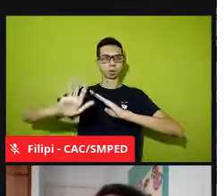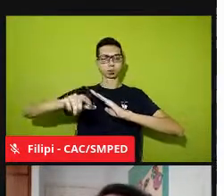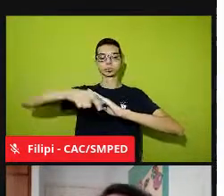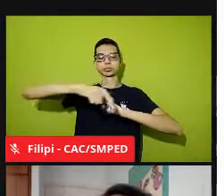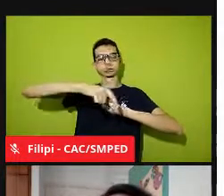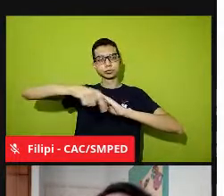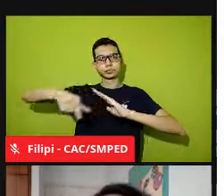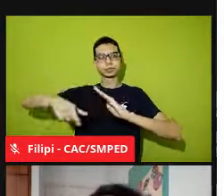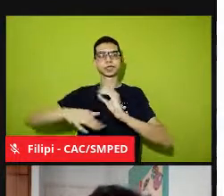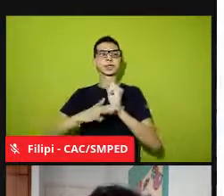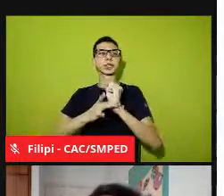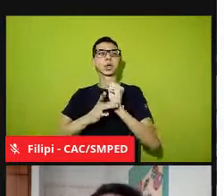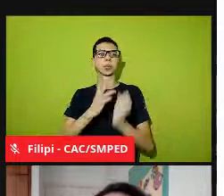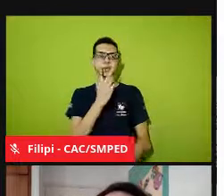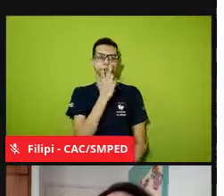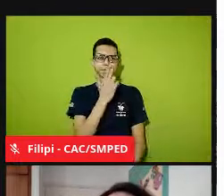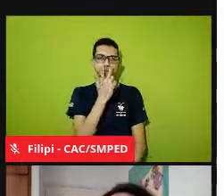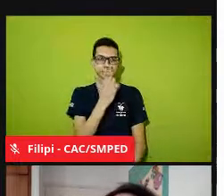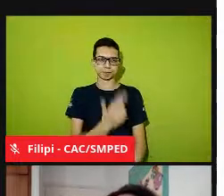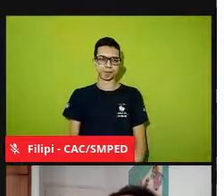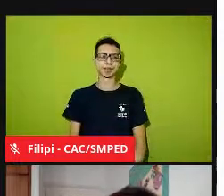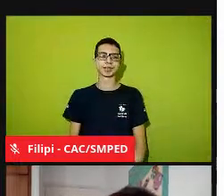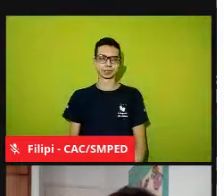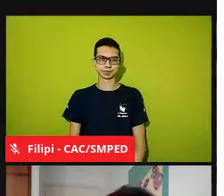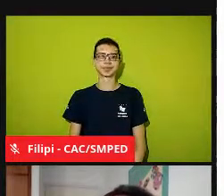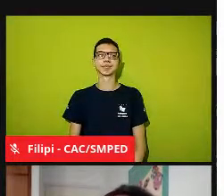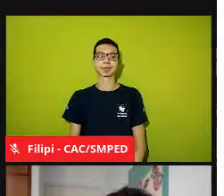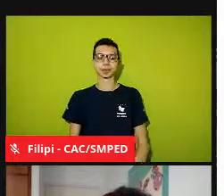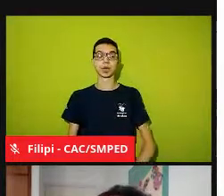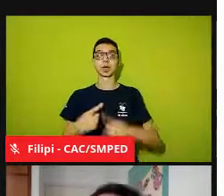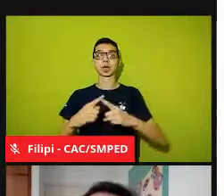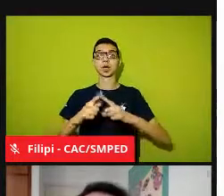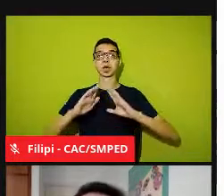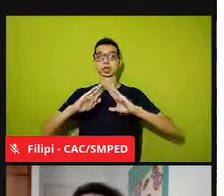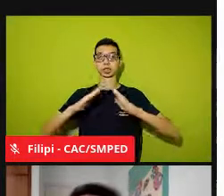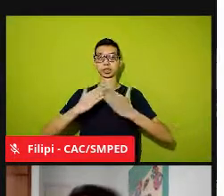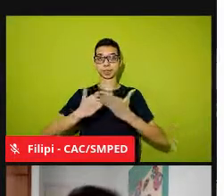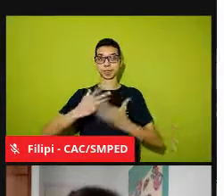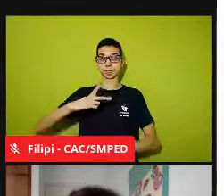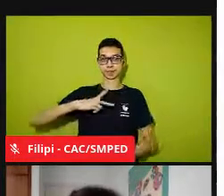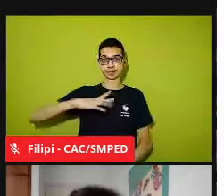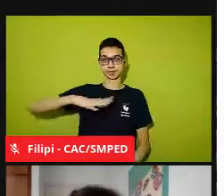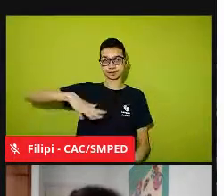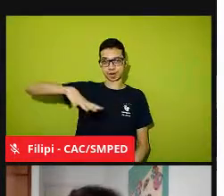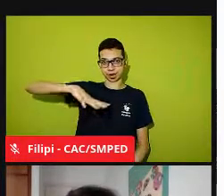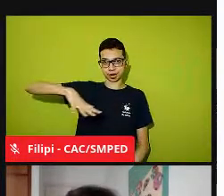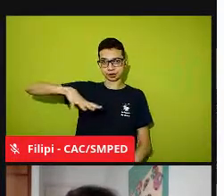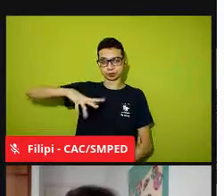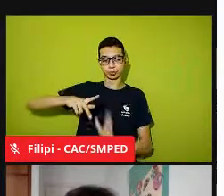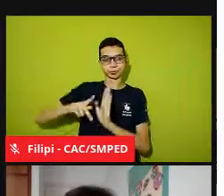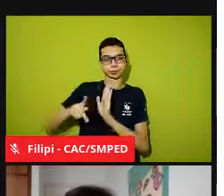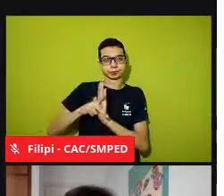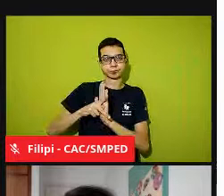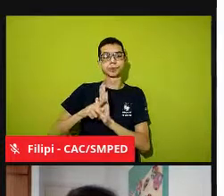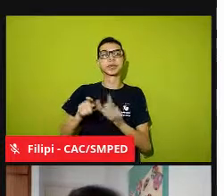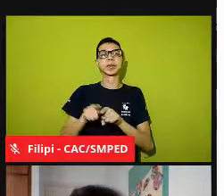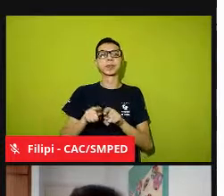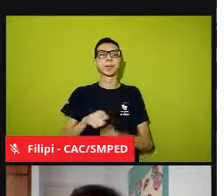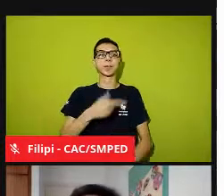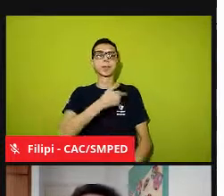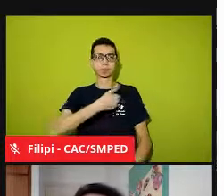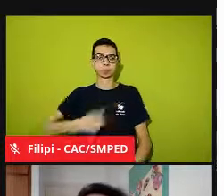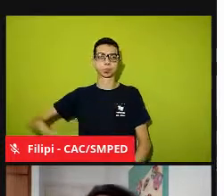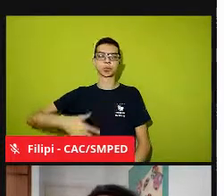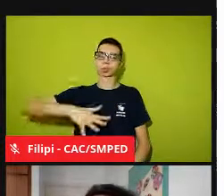espaço intermediário entre o espaço da escola privado e o espaço público da